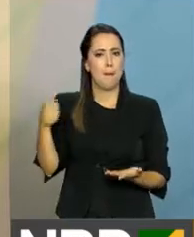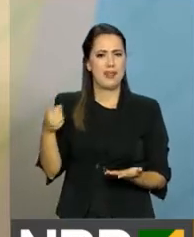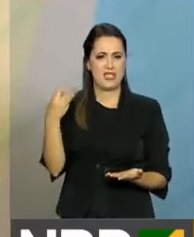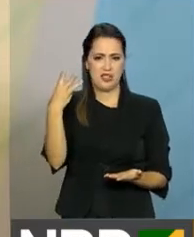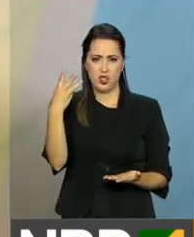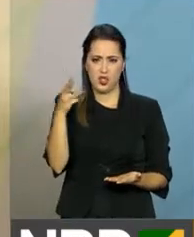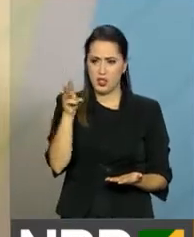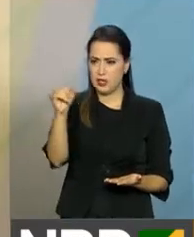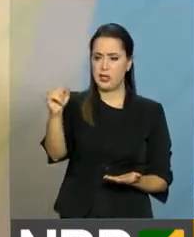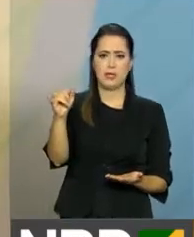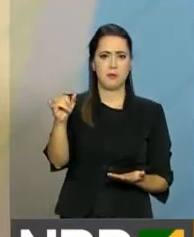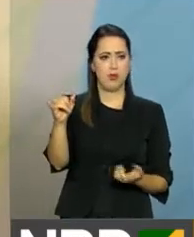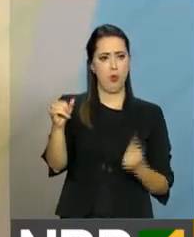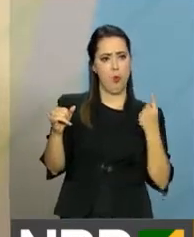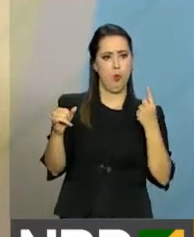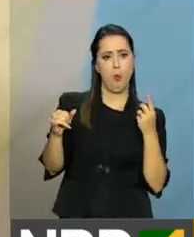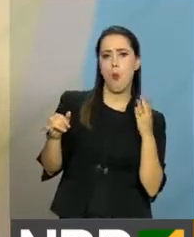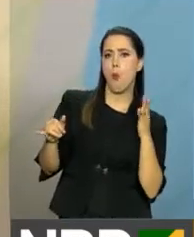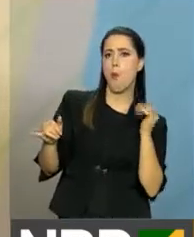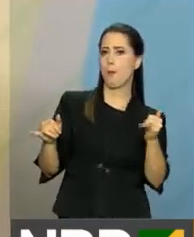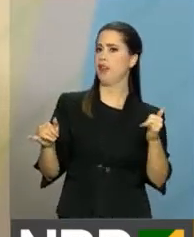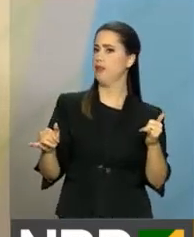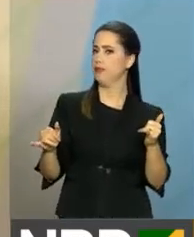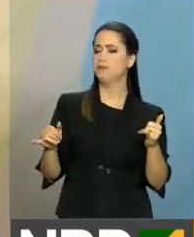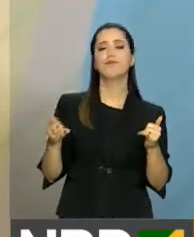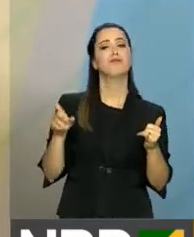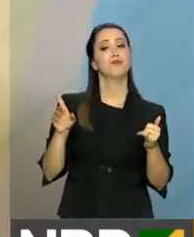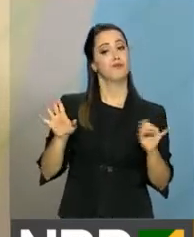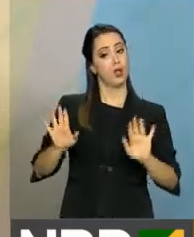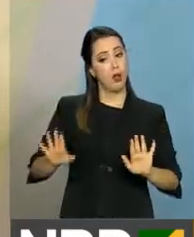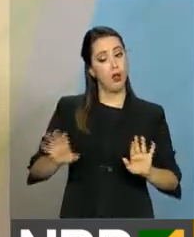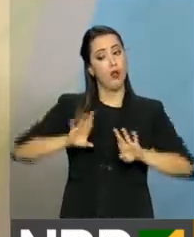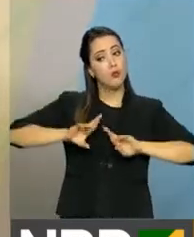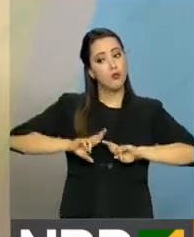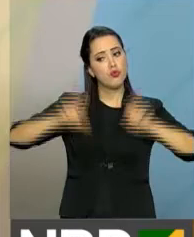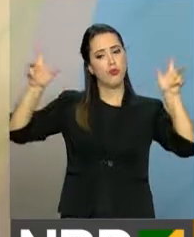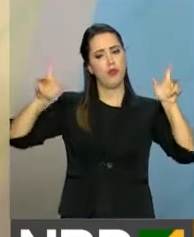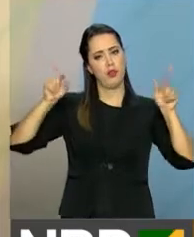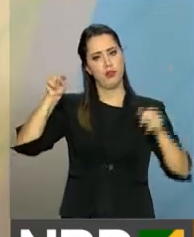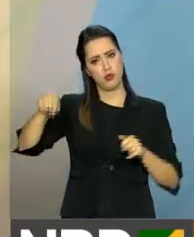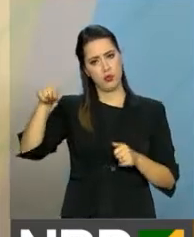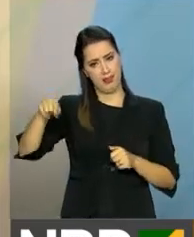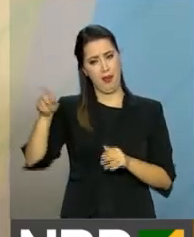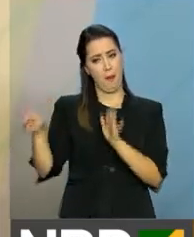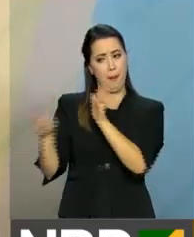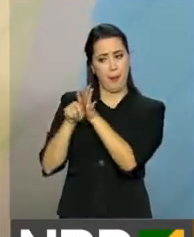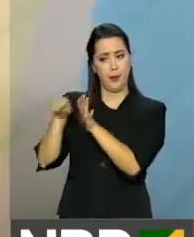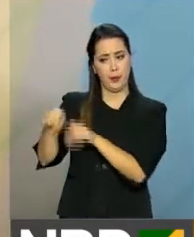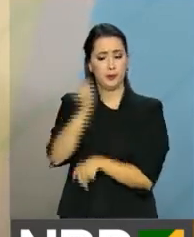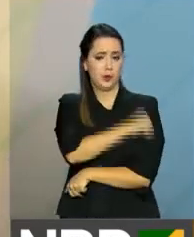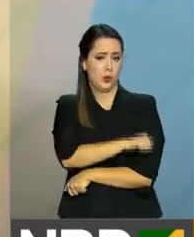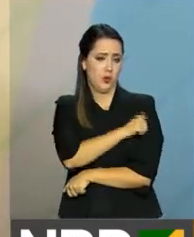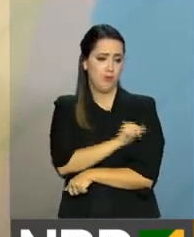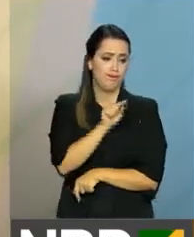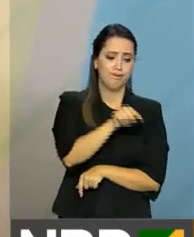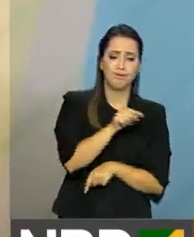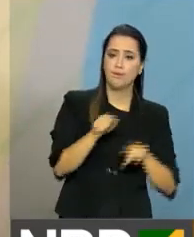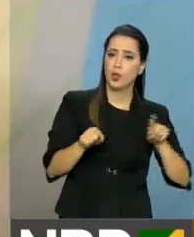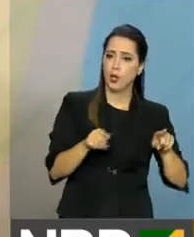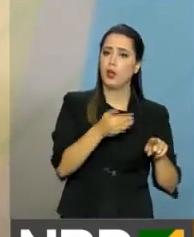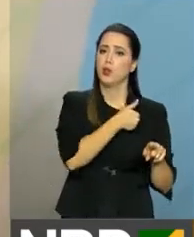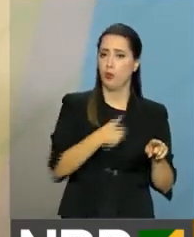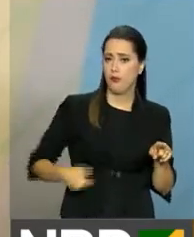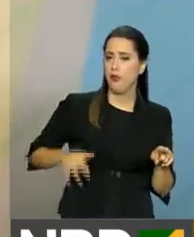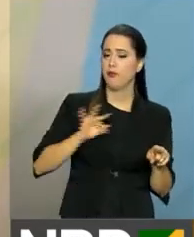o que há é consonância entre o senhor interventor solicitou e aquilo que a união